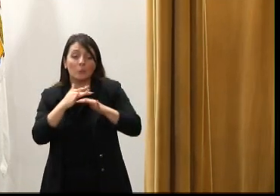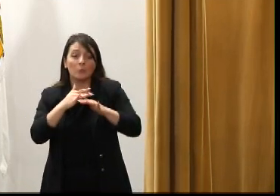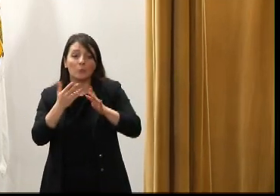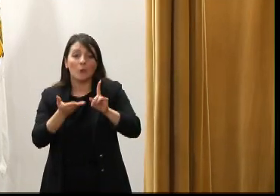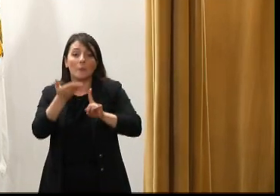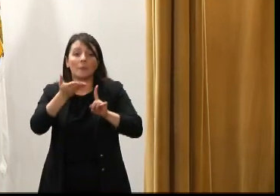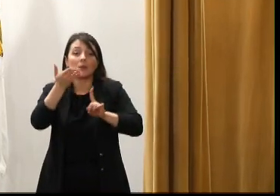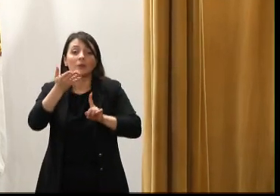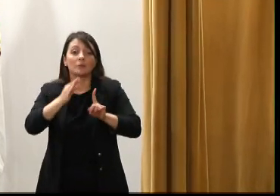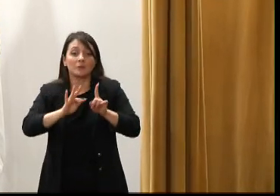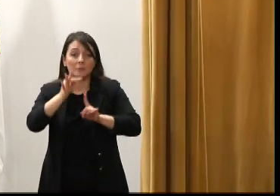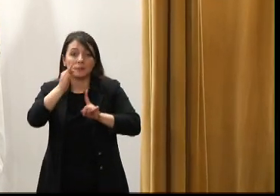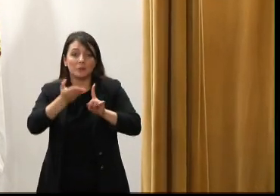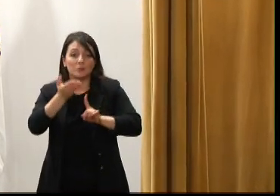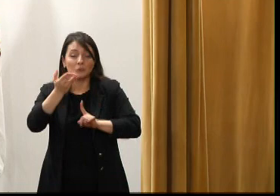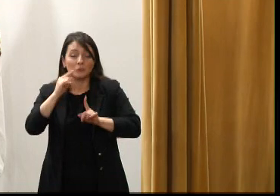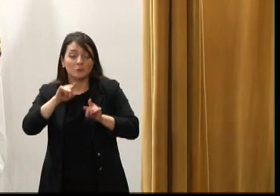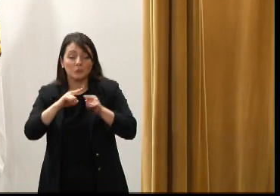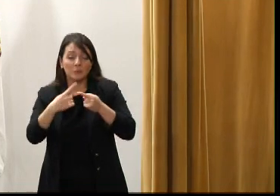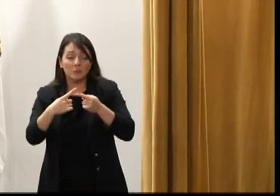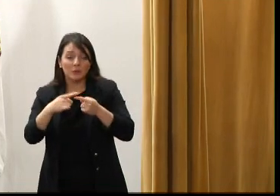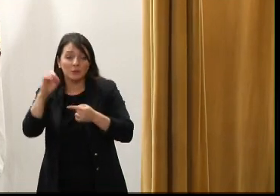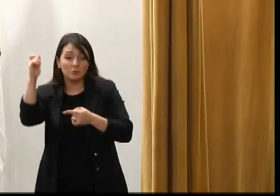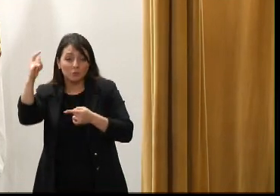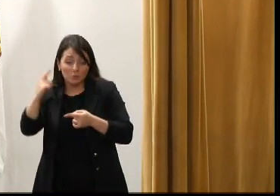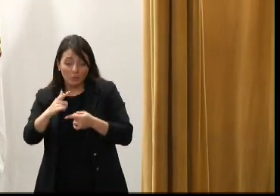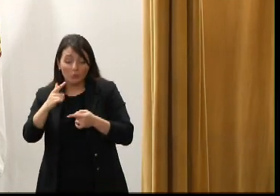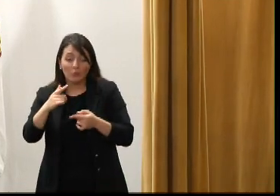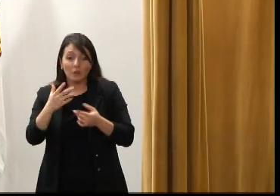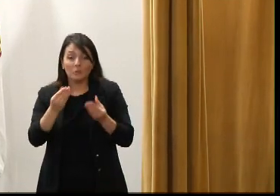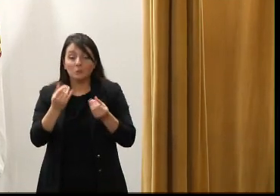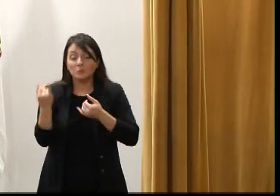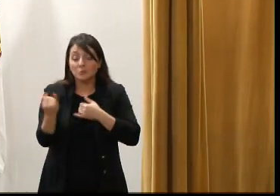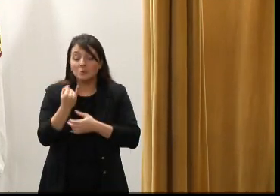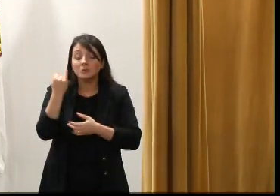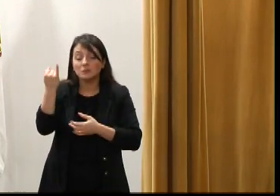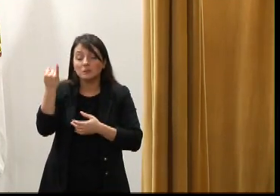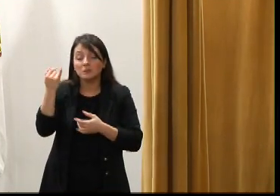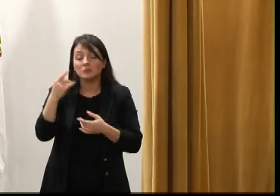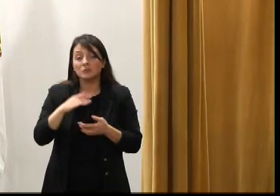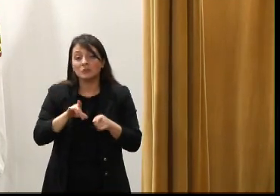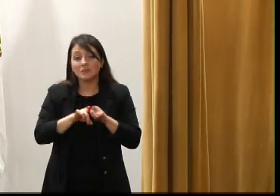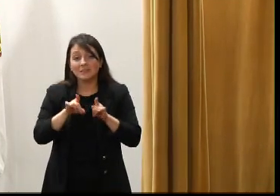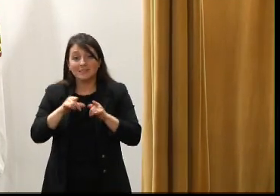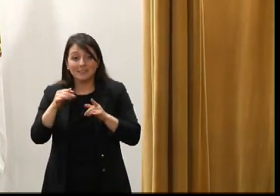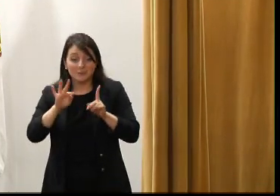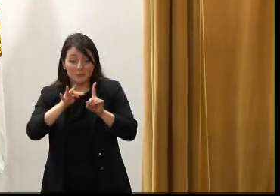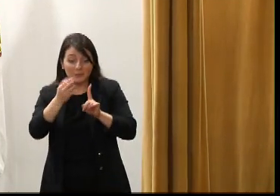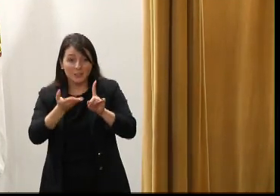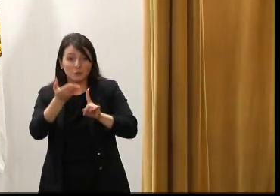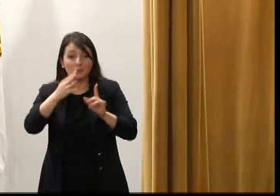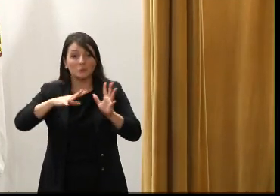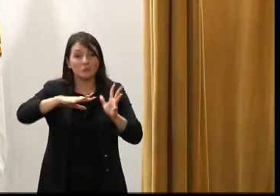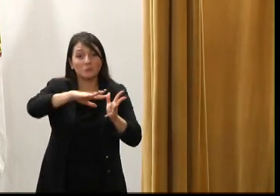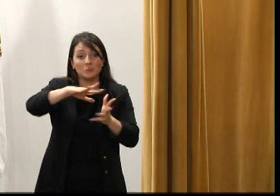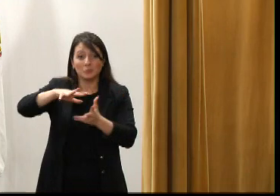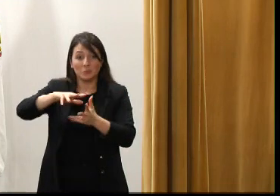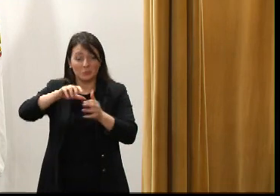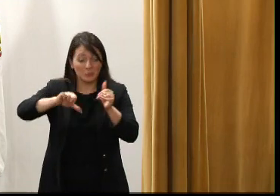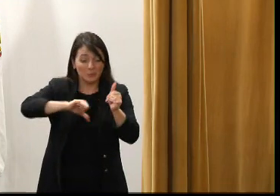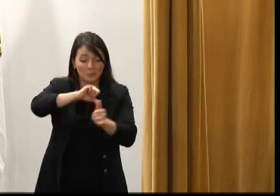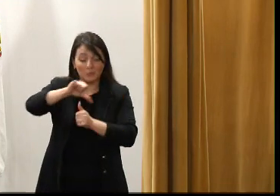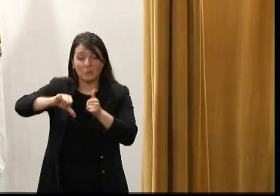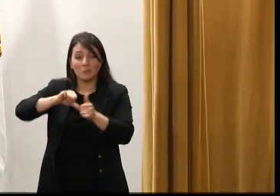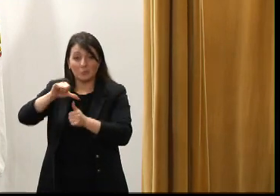de Milankovitch, os ciclos de atividade solar, eram todas coisas muito importantes que fizeram a temperatura global mudar ao longo, por exemplo,